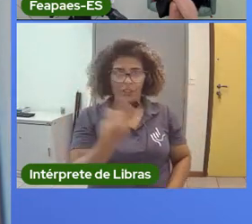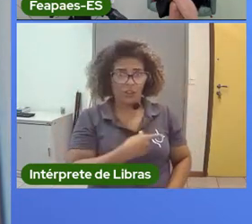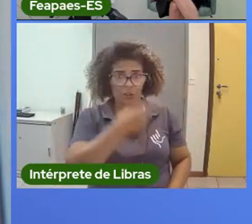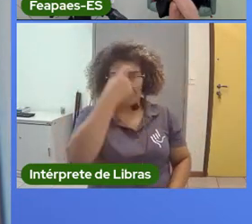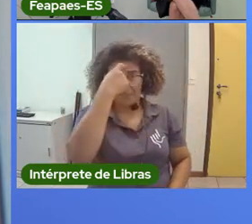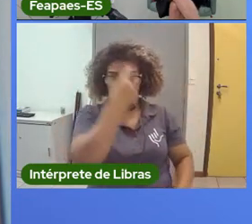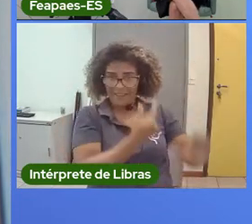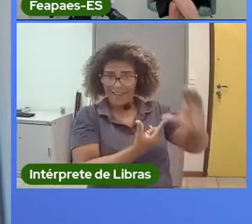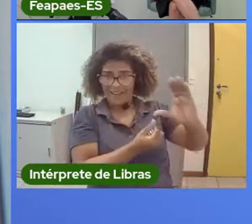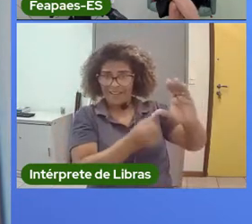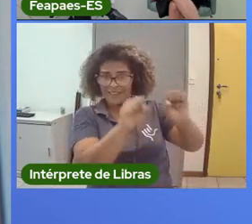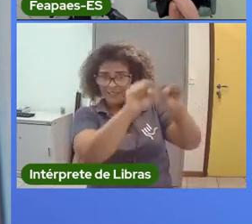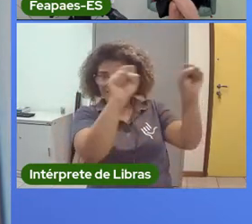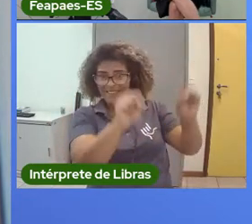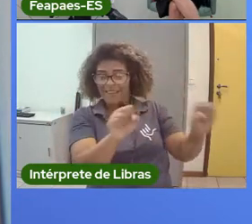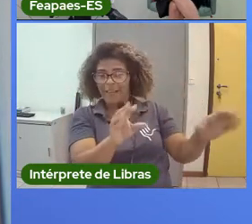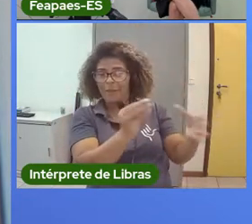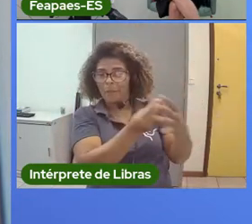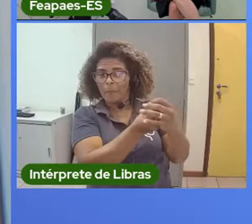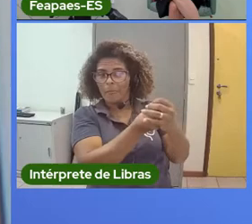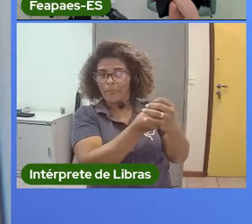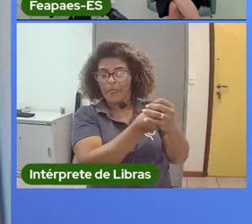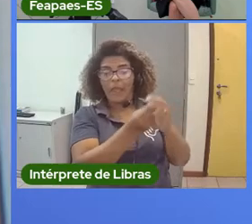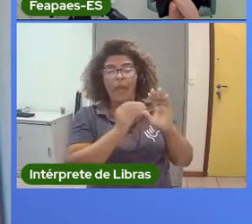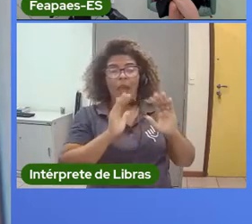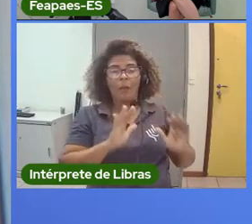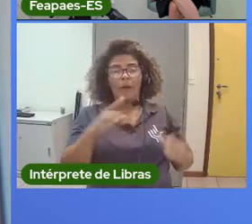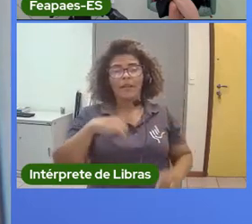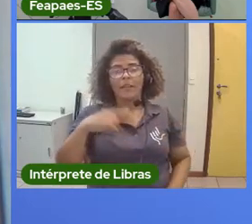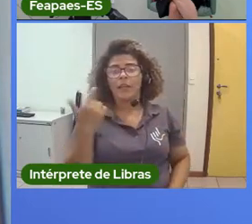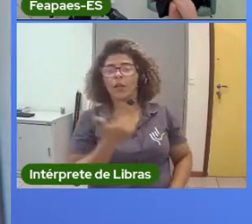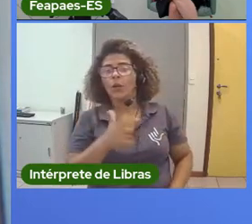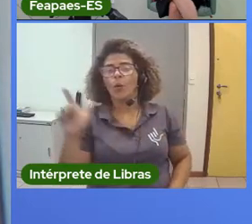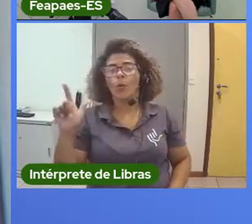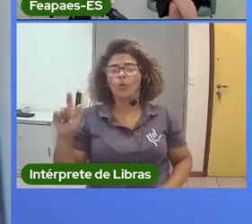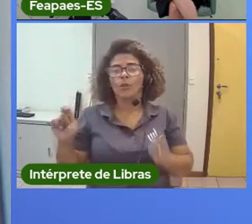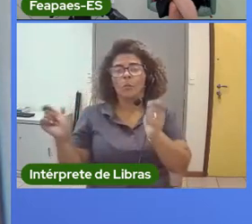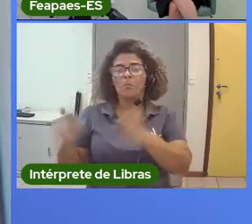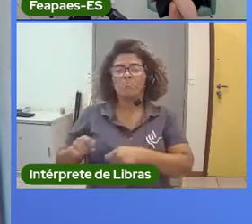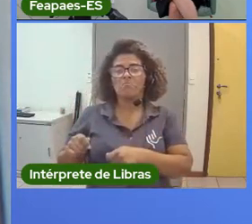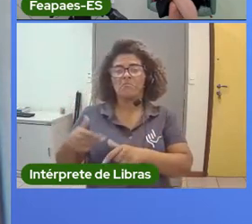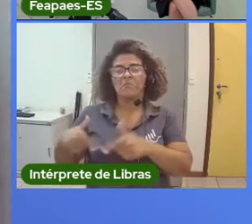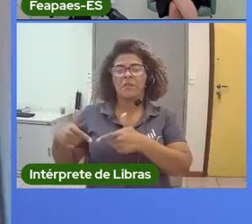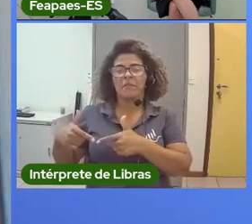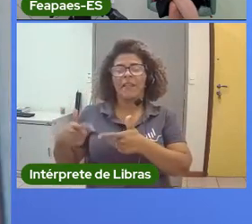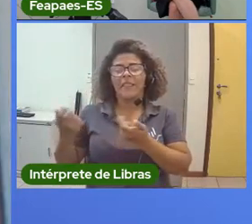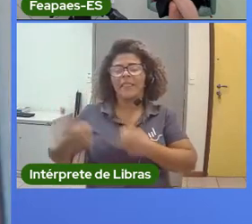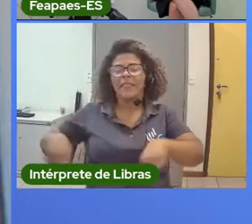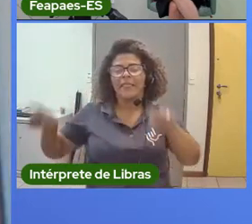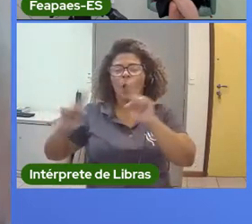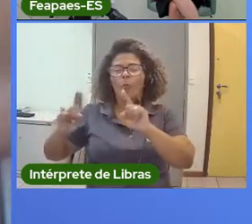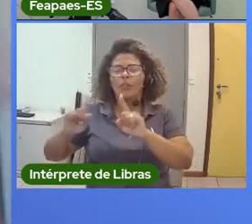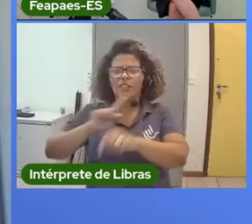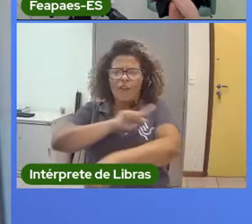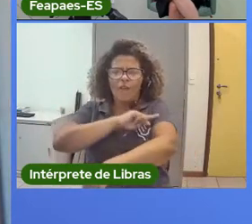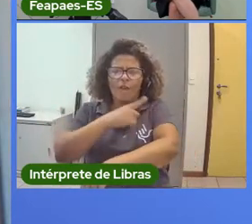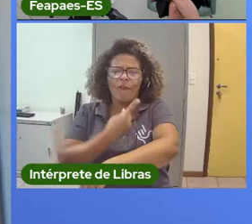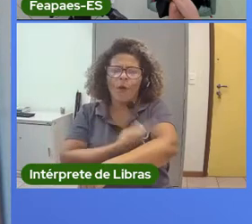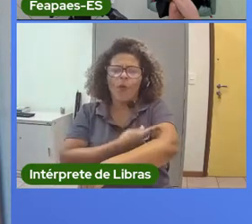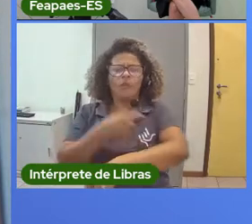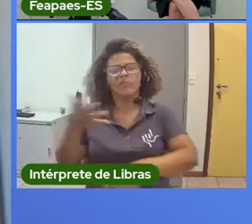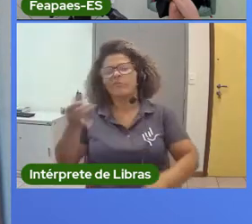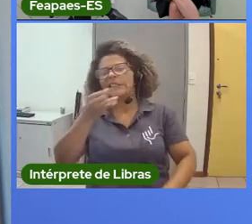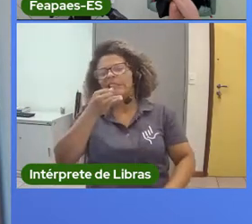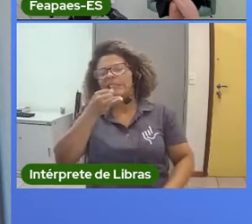e ainda assim, né, ou seja, com outras frentes de trabalho que não exigem necessariamente a força física, mas outras habilidades, como no setor